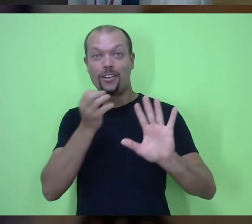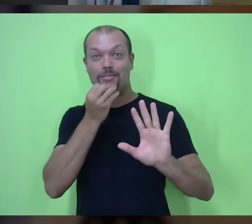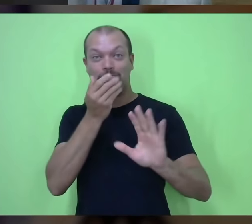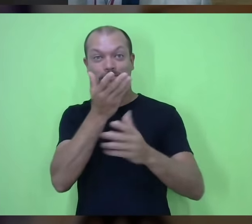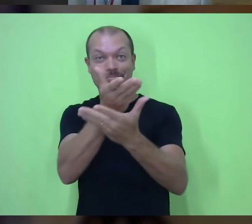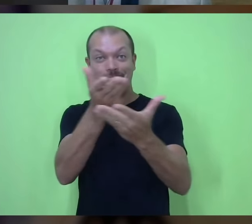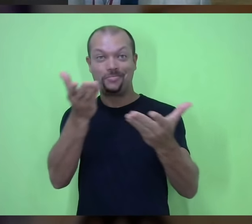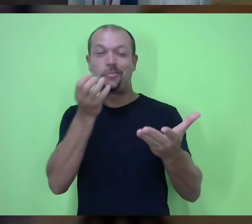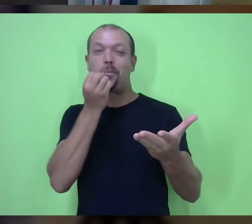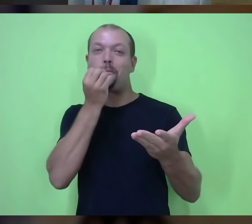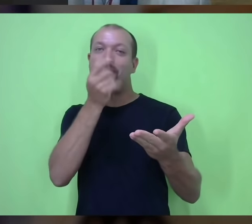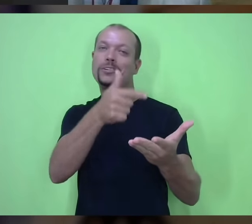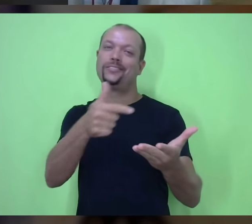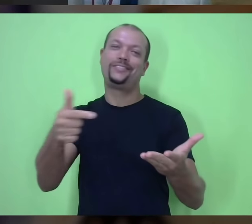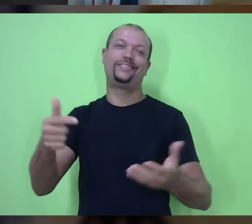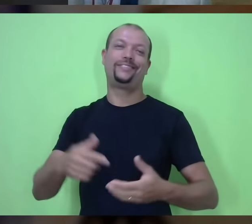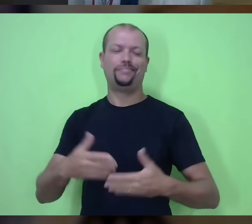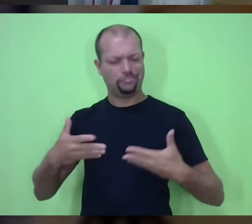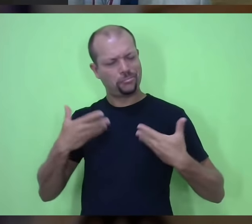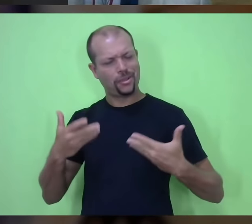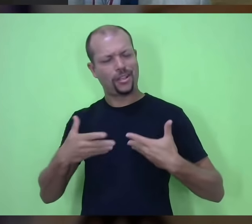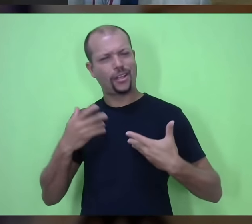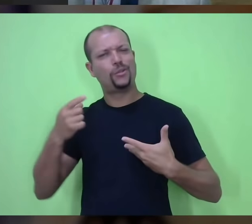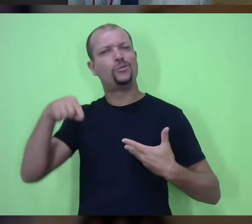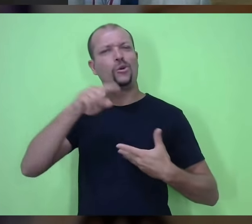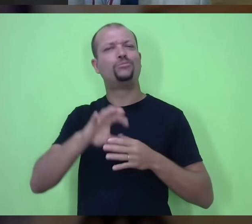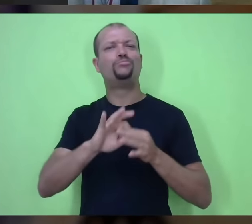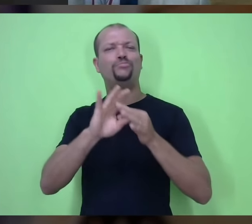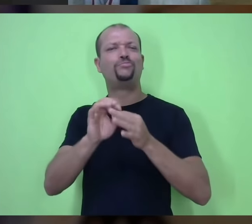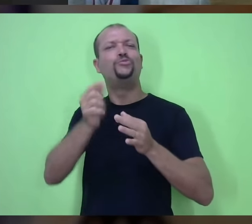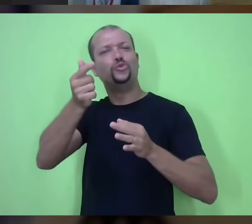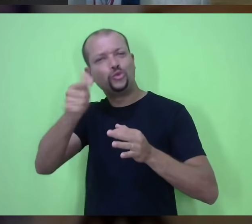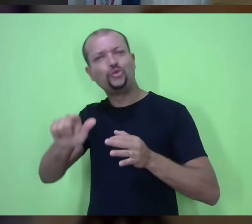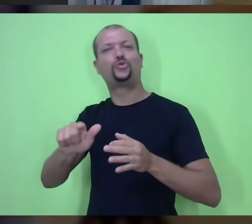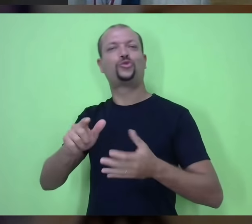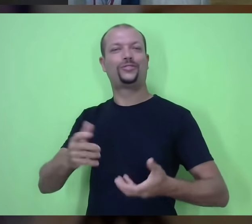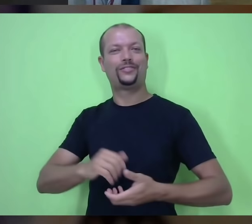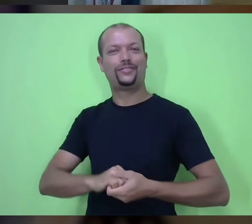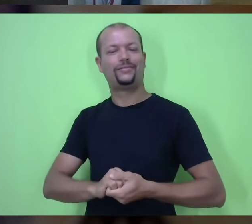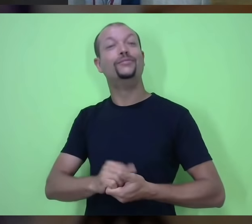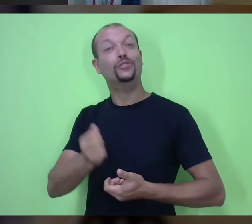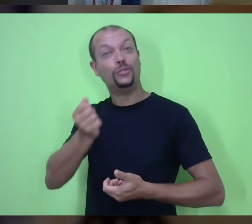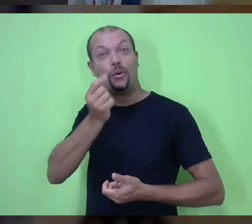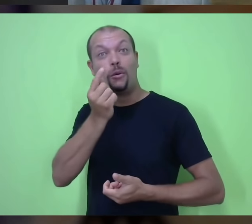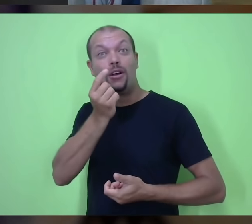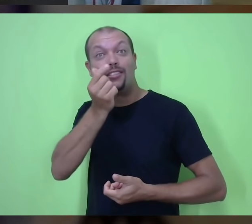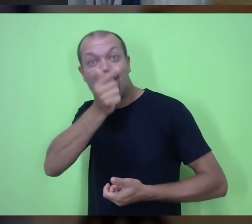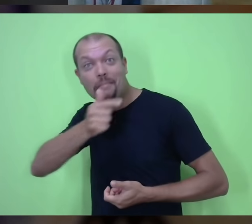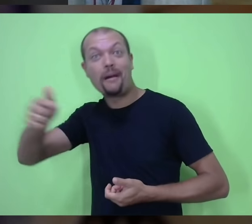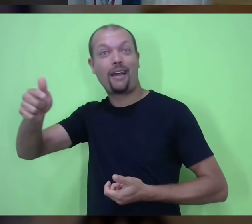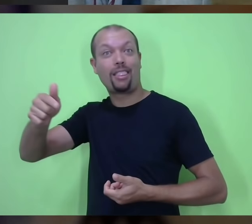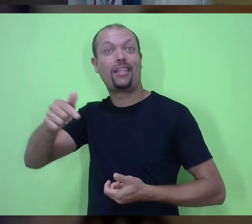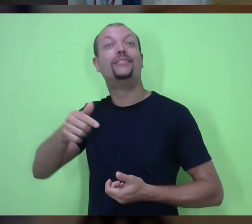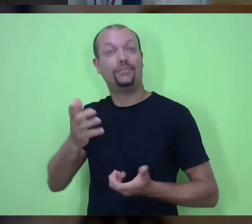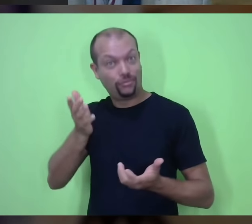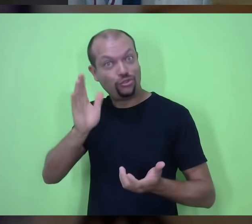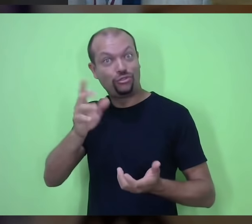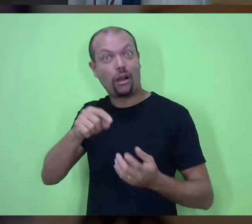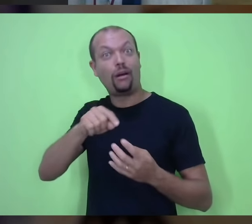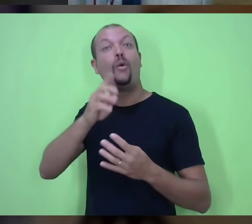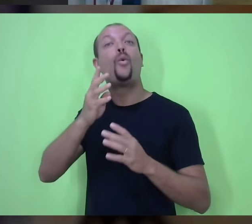Olá, tudo bem com você? Boa semana, que alegria estarmos juntos aqui mais uma vez, mais uma semana, já é a